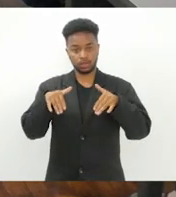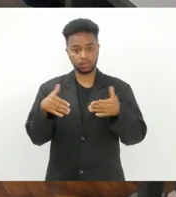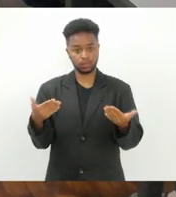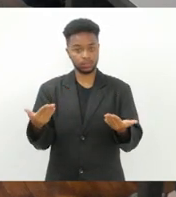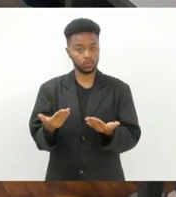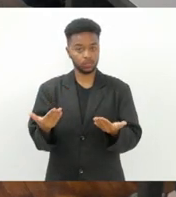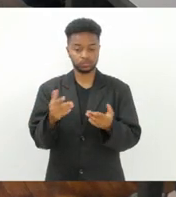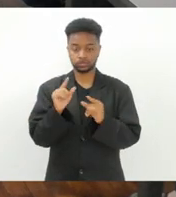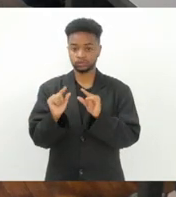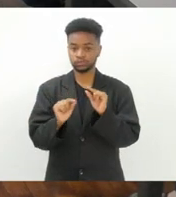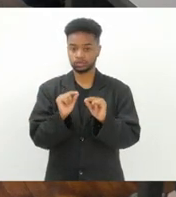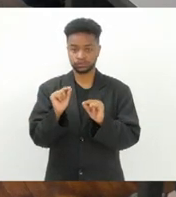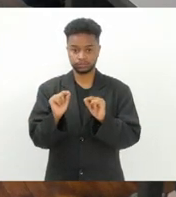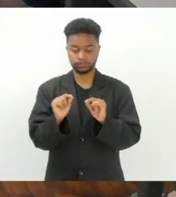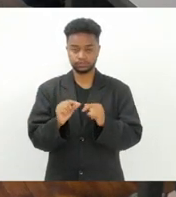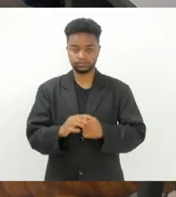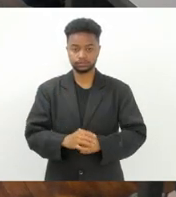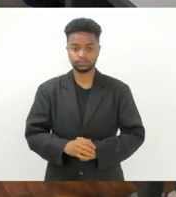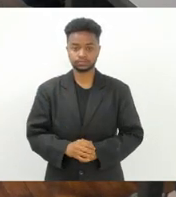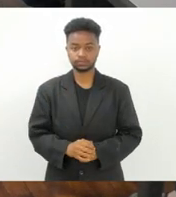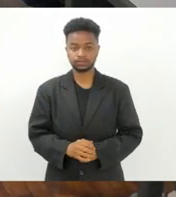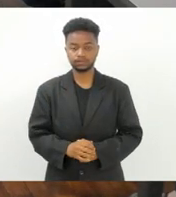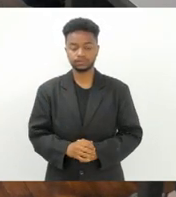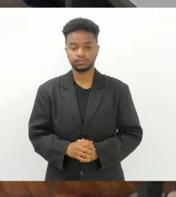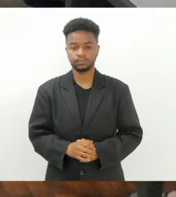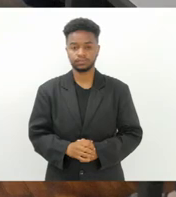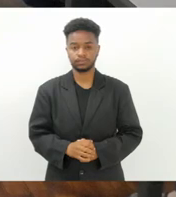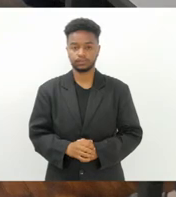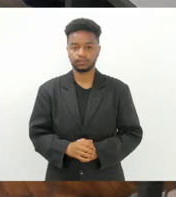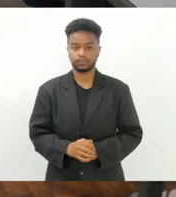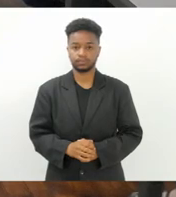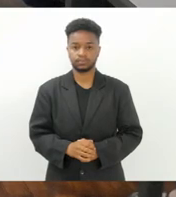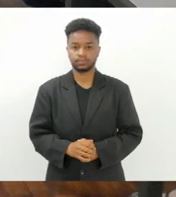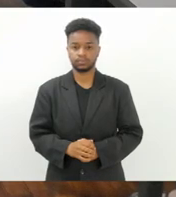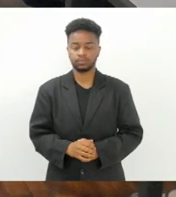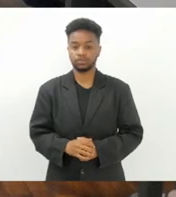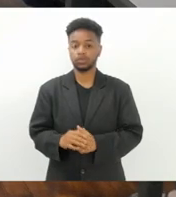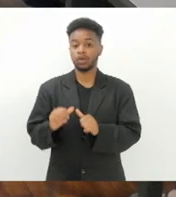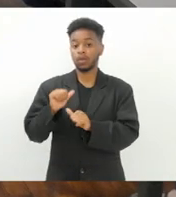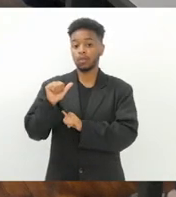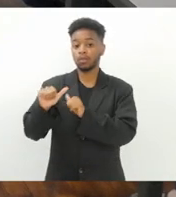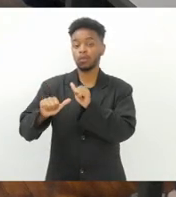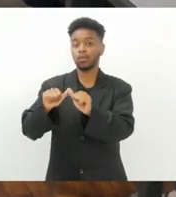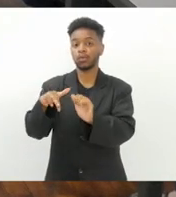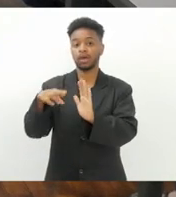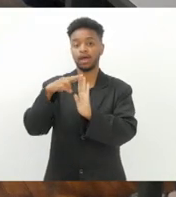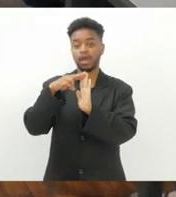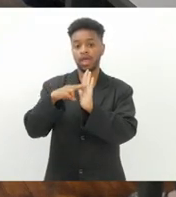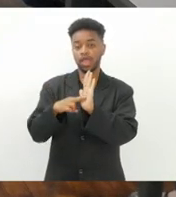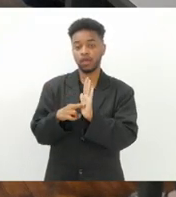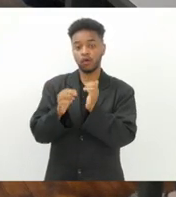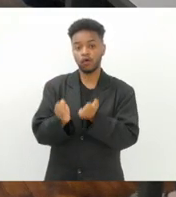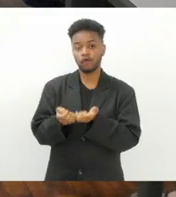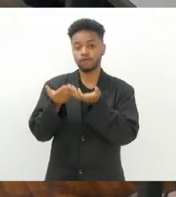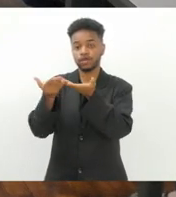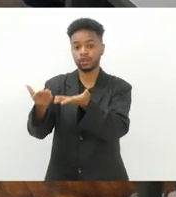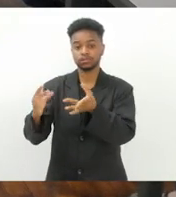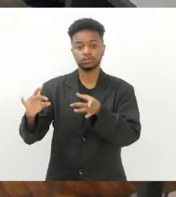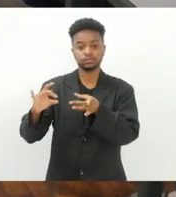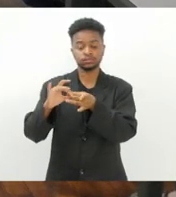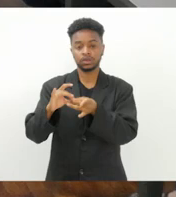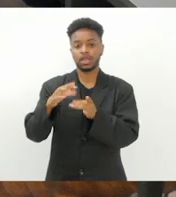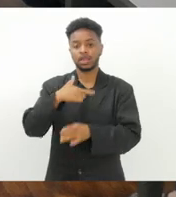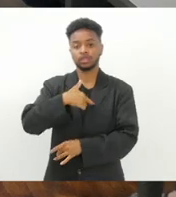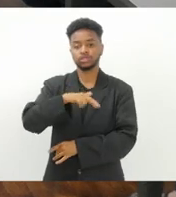é a atualização do decálogo de oferendas como prática religiosa